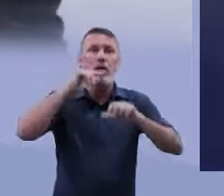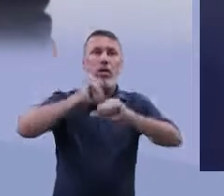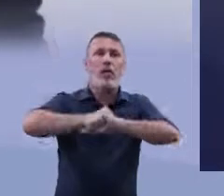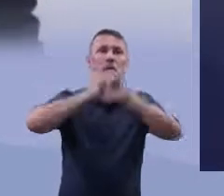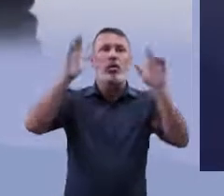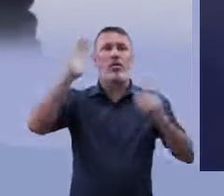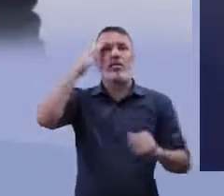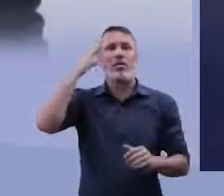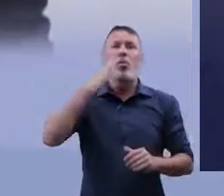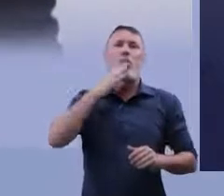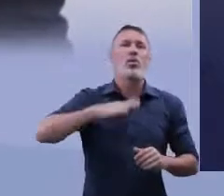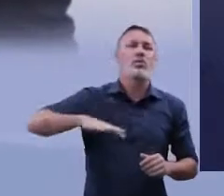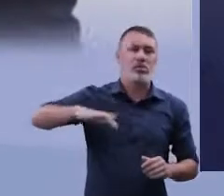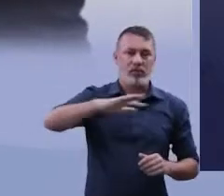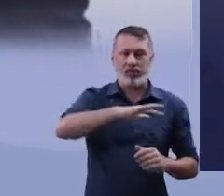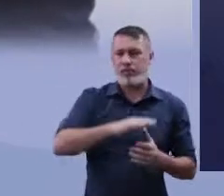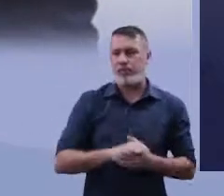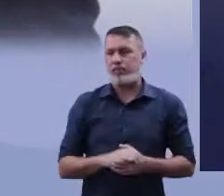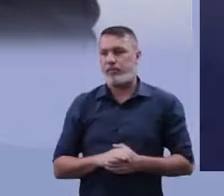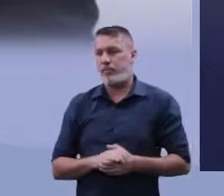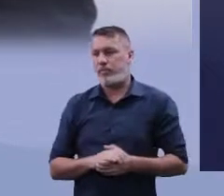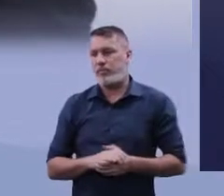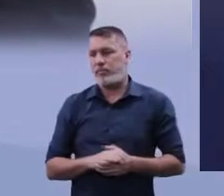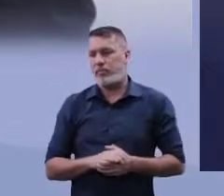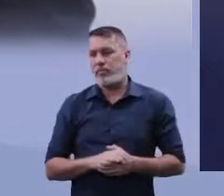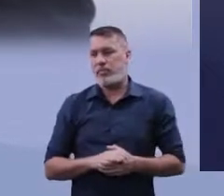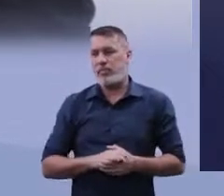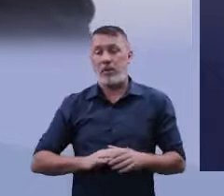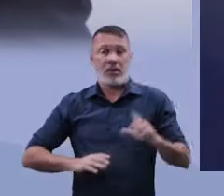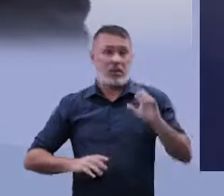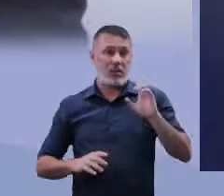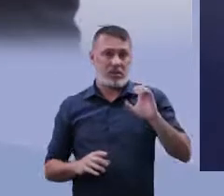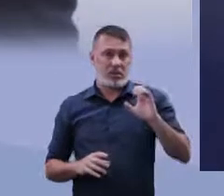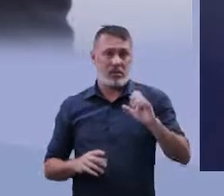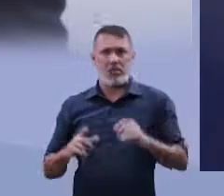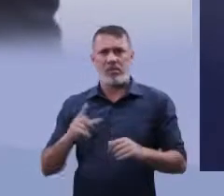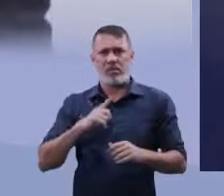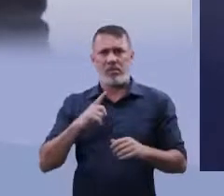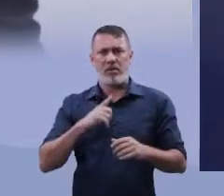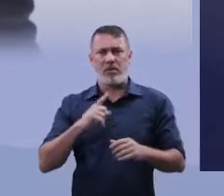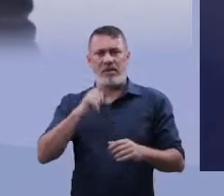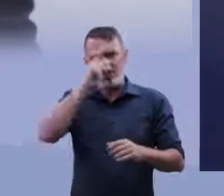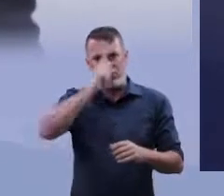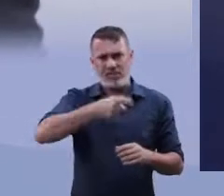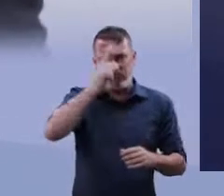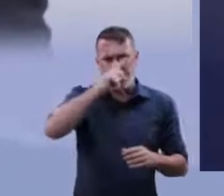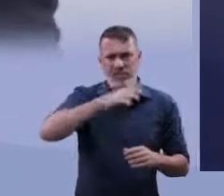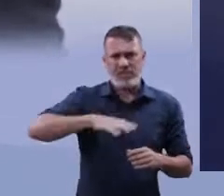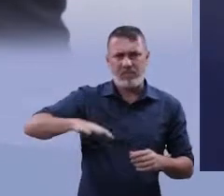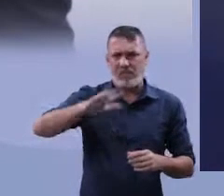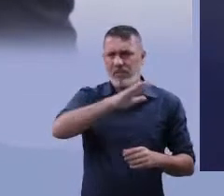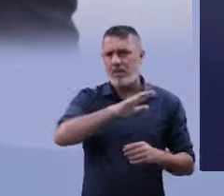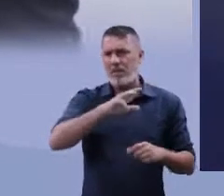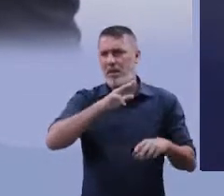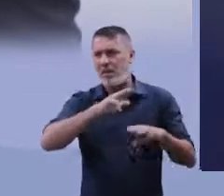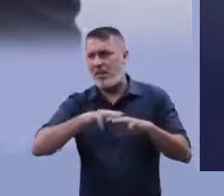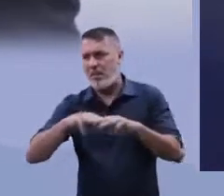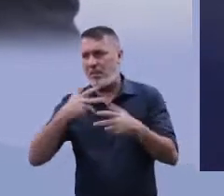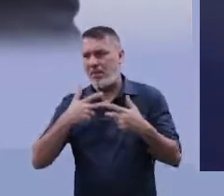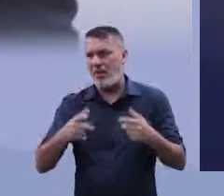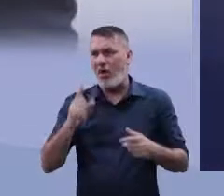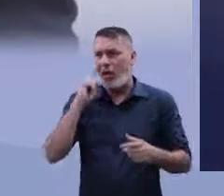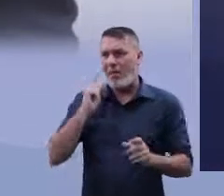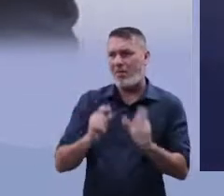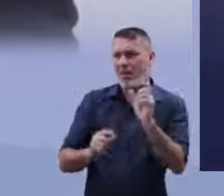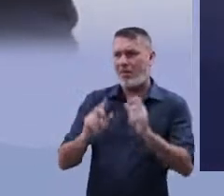próprias pernas, ok? A imposição de verdades matemáticas com caráter objetivo de forma heterônoma. A palavra heterônoma